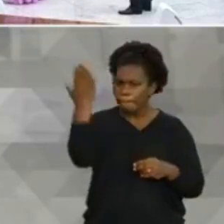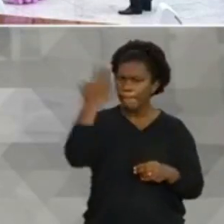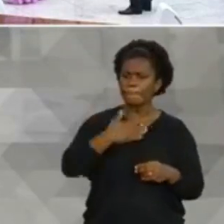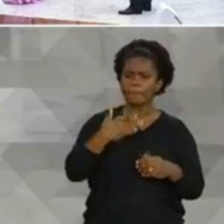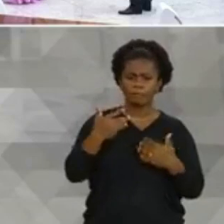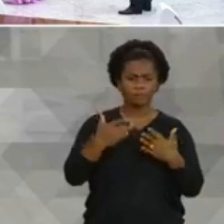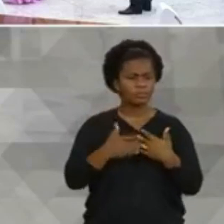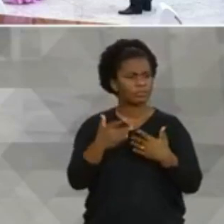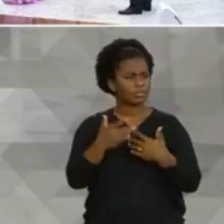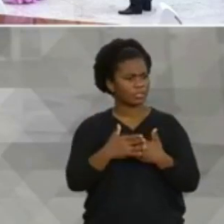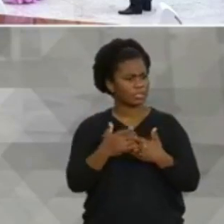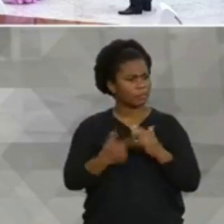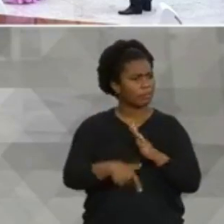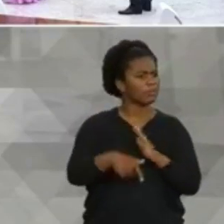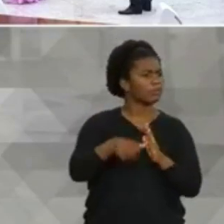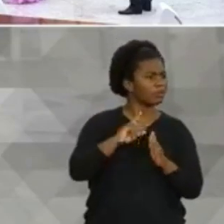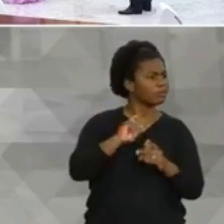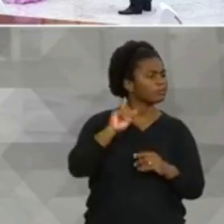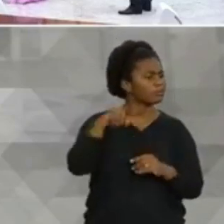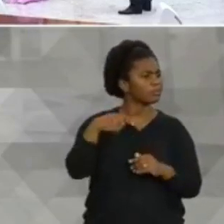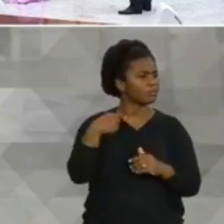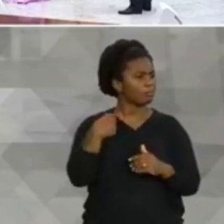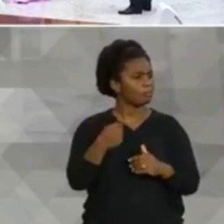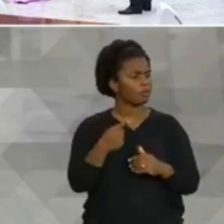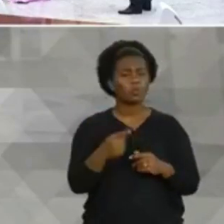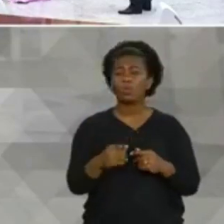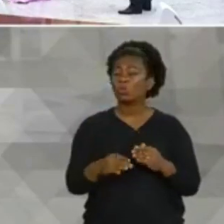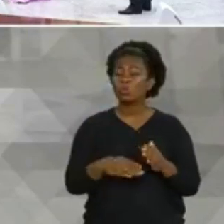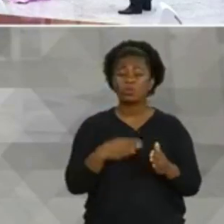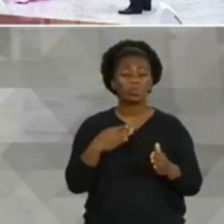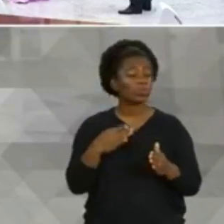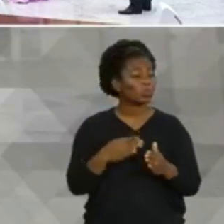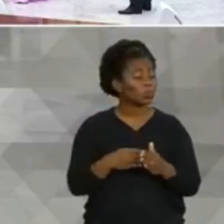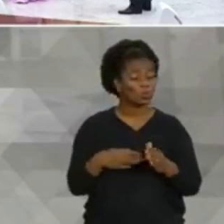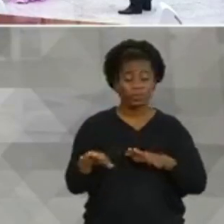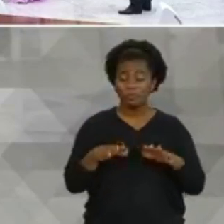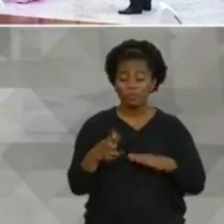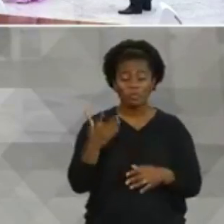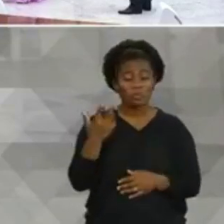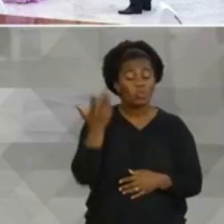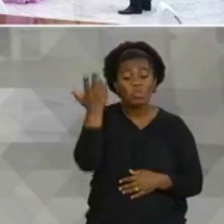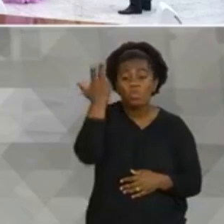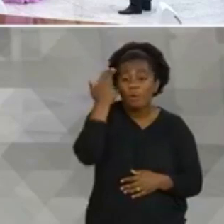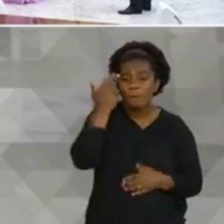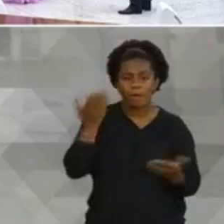voltaram. Eu posso andar, posso correr, posso pegar o meu filho no colo.